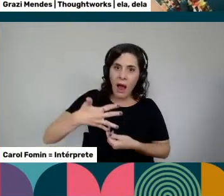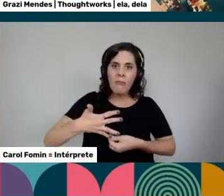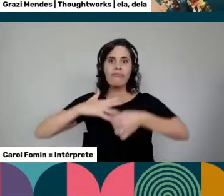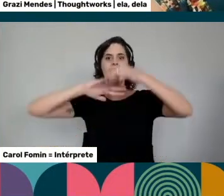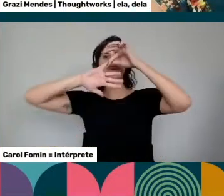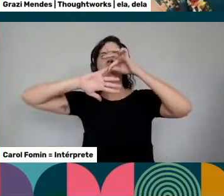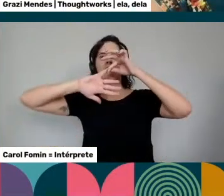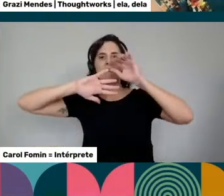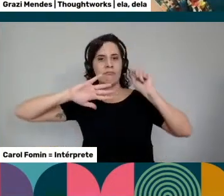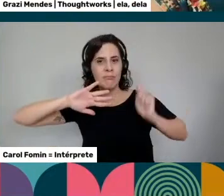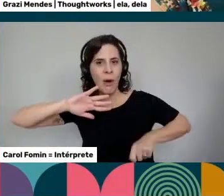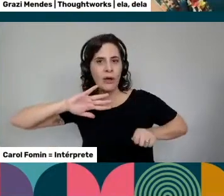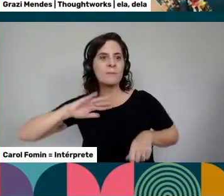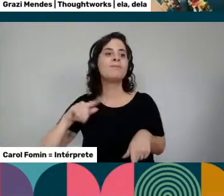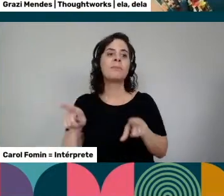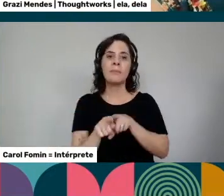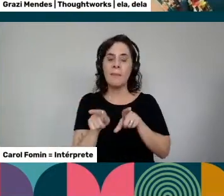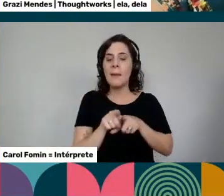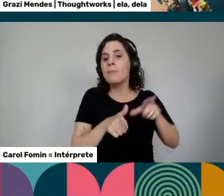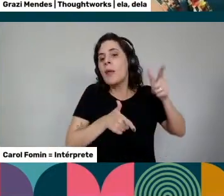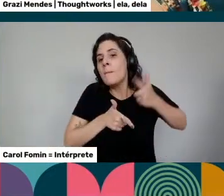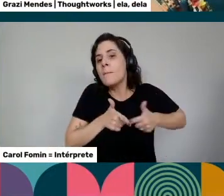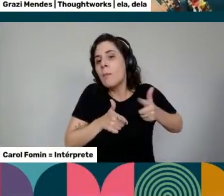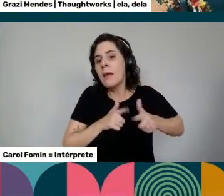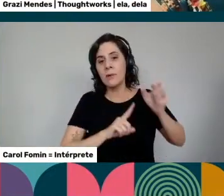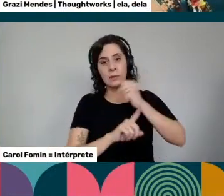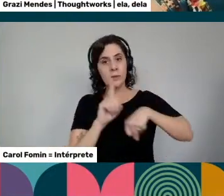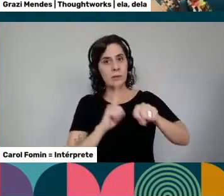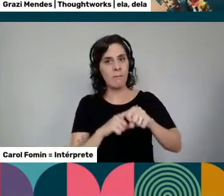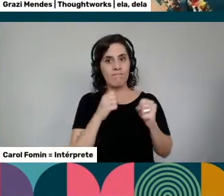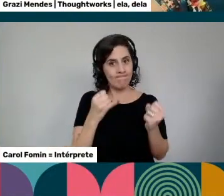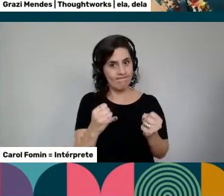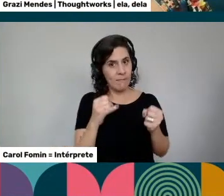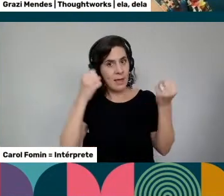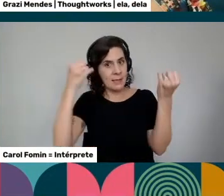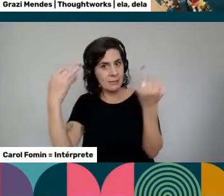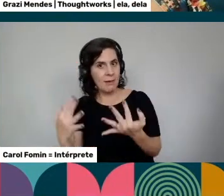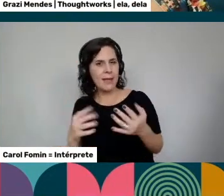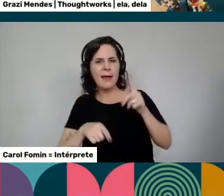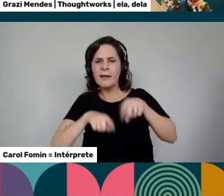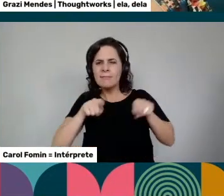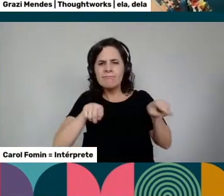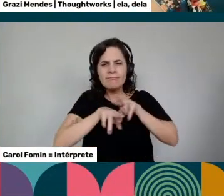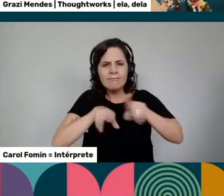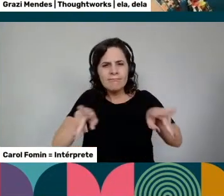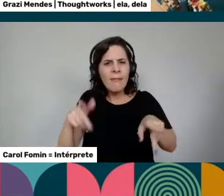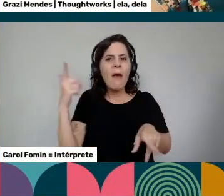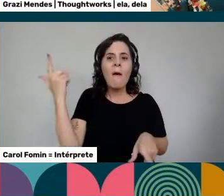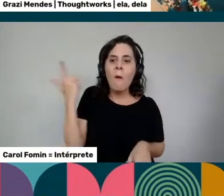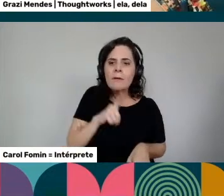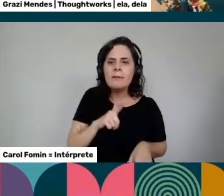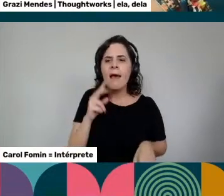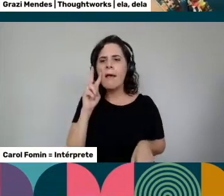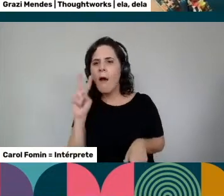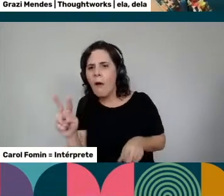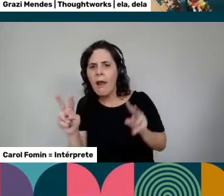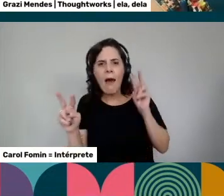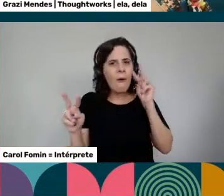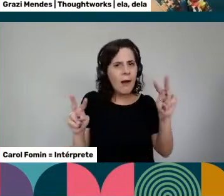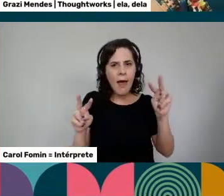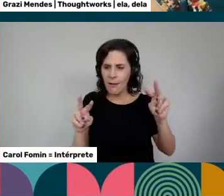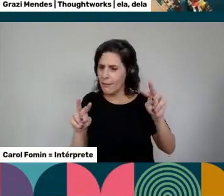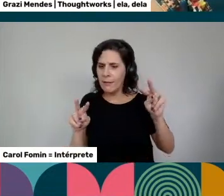problemas sociais, né, quando a gente traz de novo a diversidade, a gente consegue abranger esse olhar e atender às necessidades de